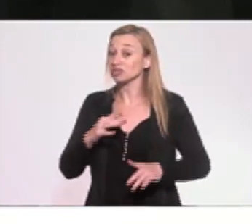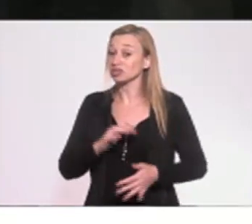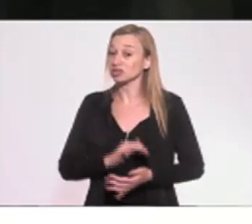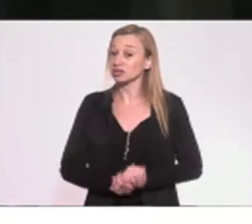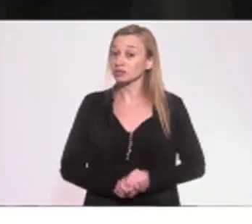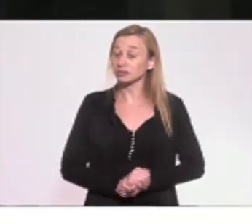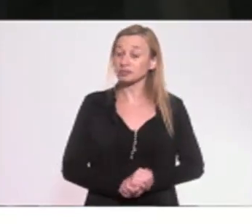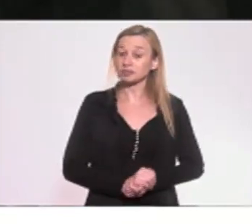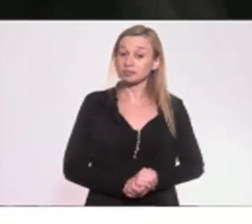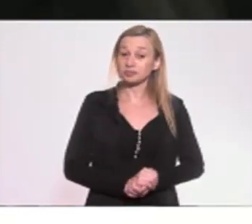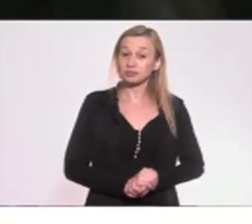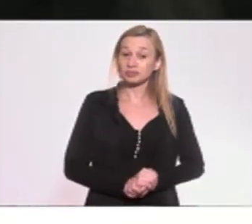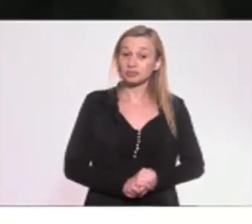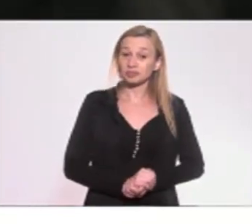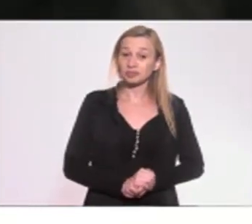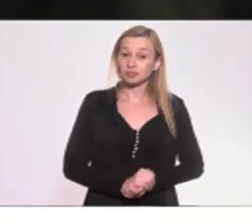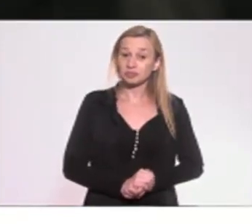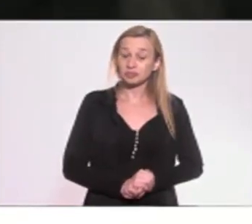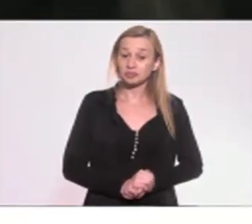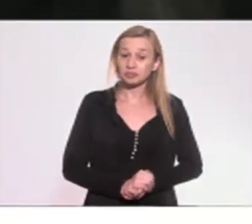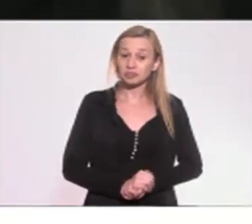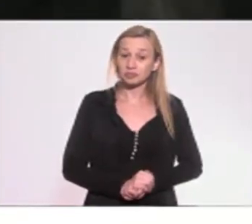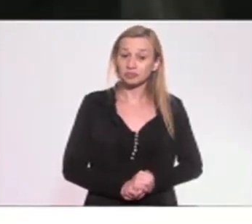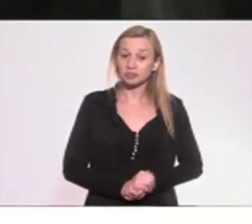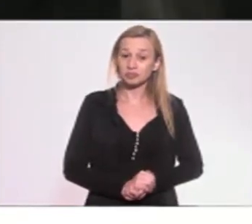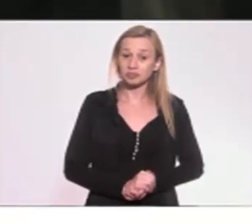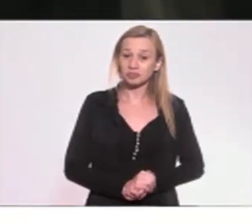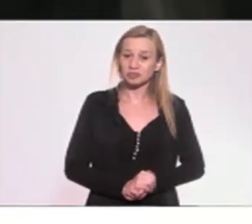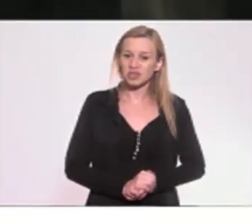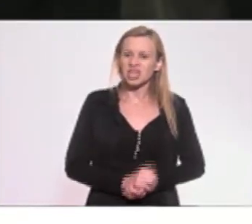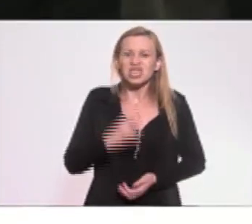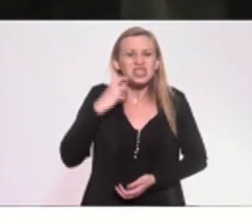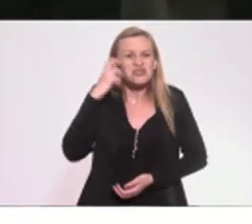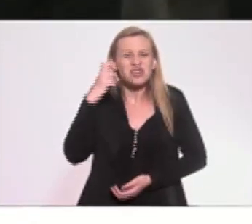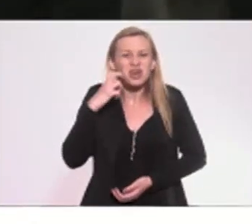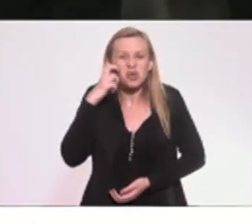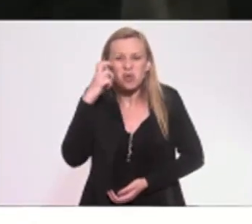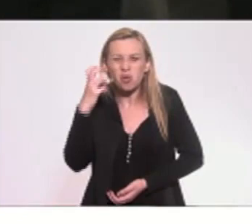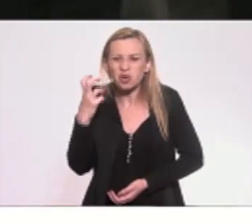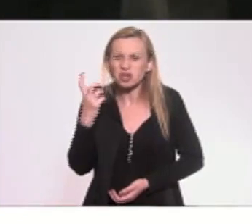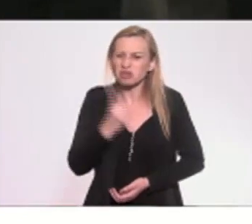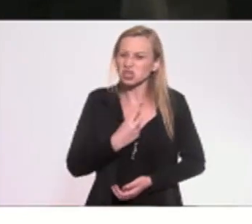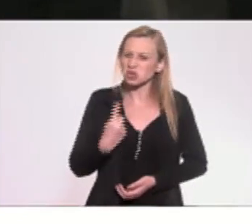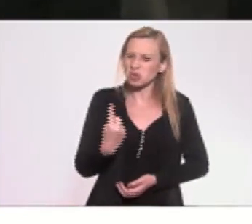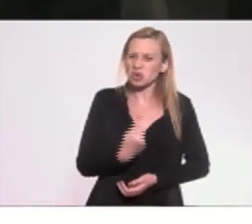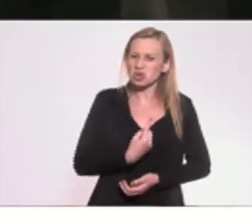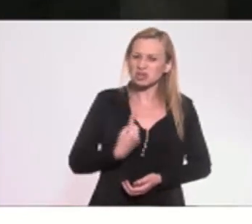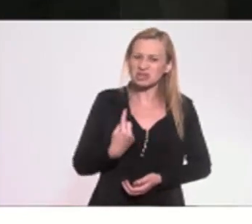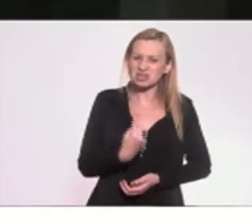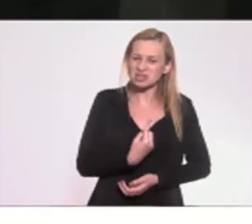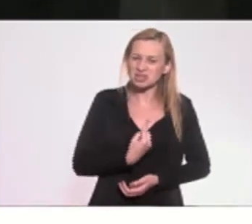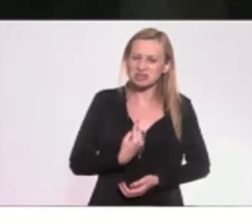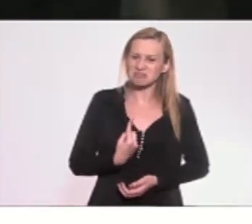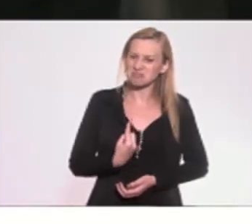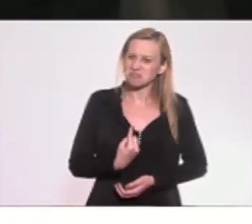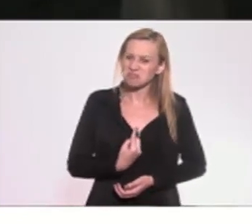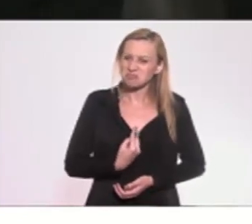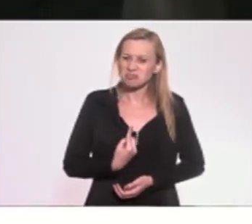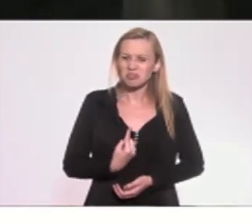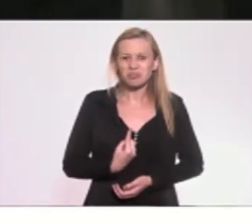que dilapidam o patrimônio público sem medo, sem vergonha.